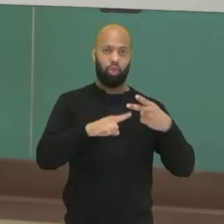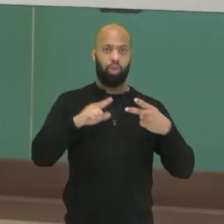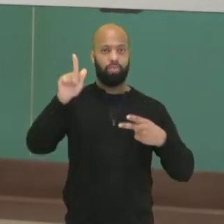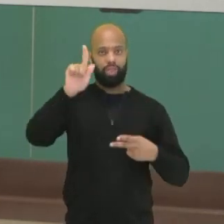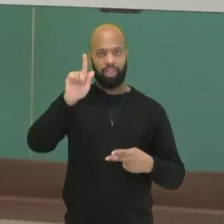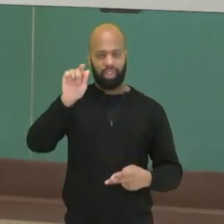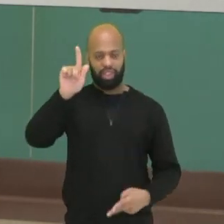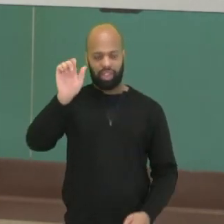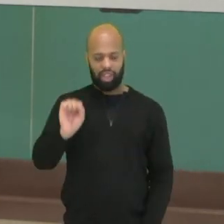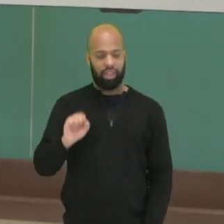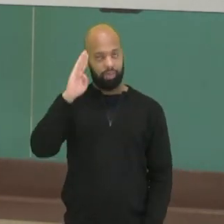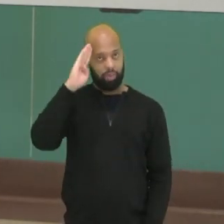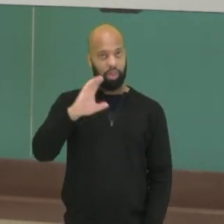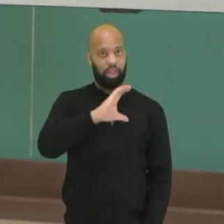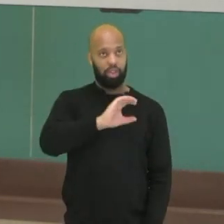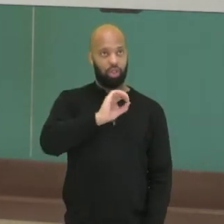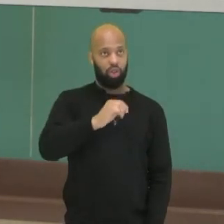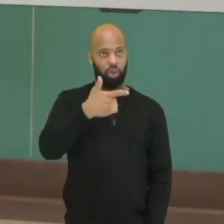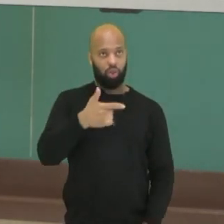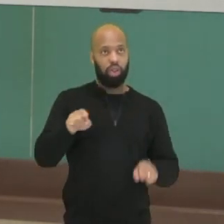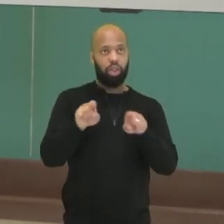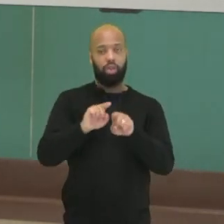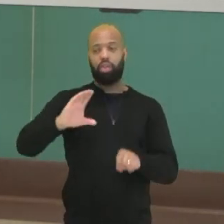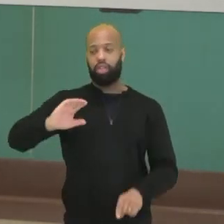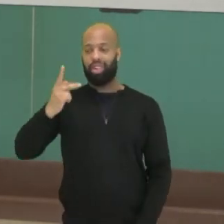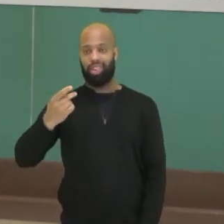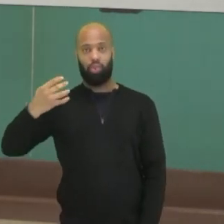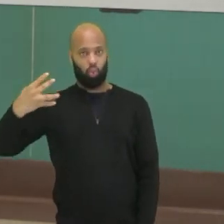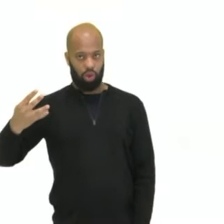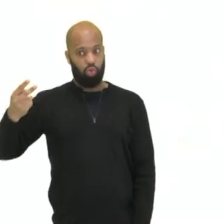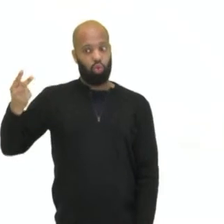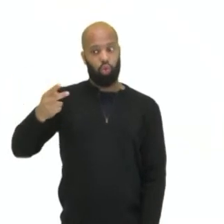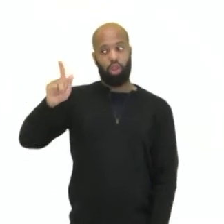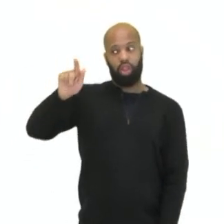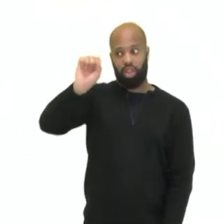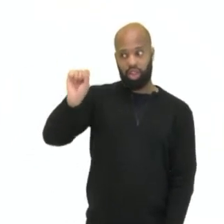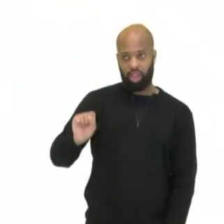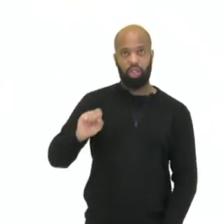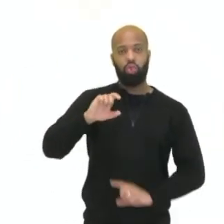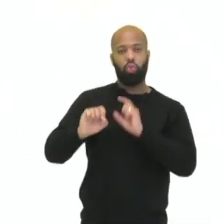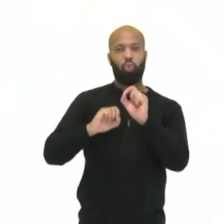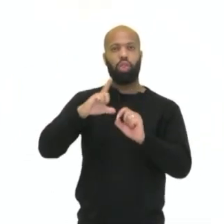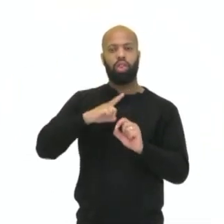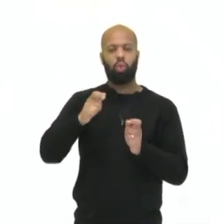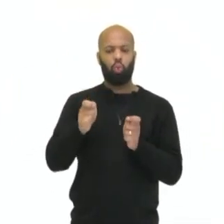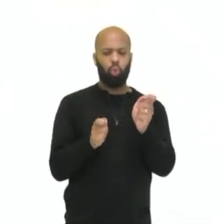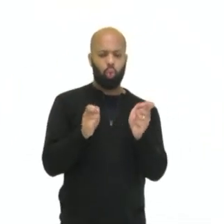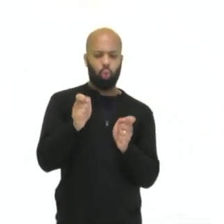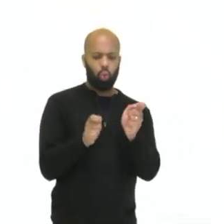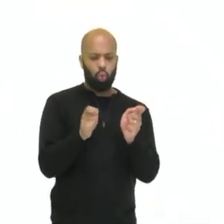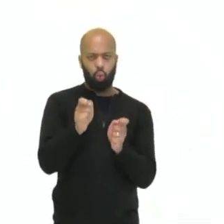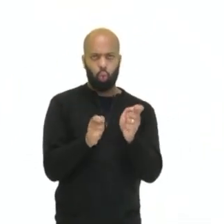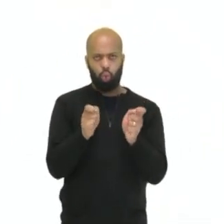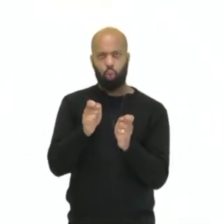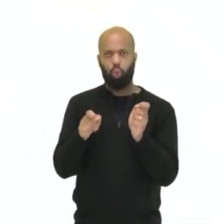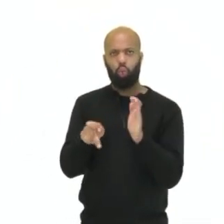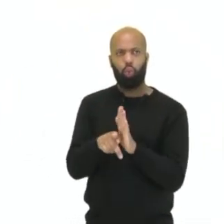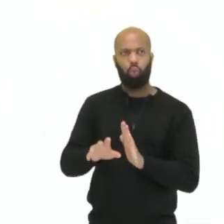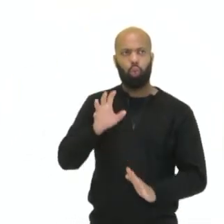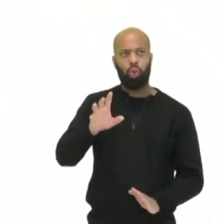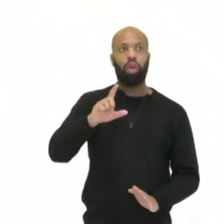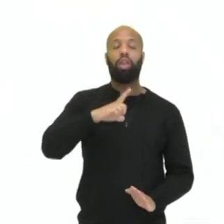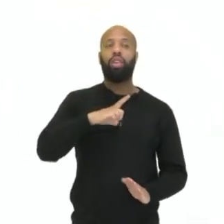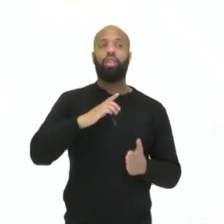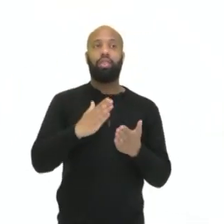efeito estufa liberados na atmosfera, tanto o CO2 como o CH4, e que em grau descontrolado proporciona o efeito global, tem suas